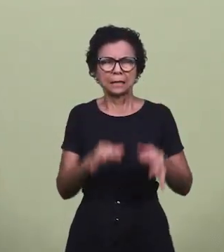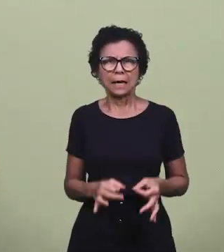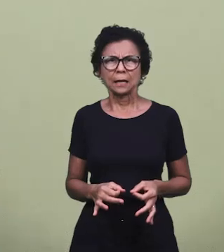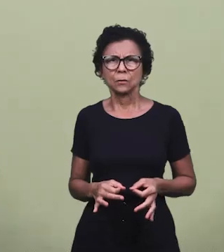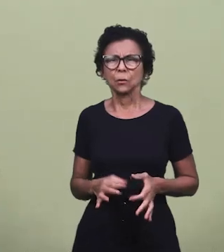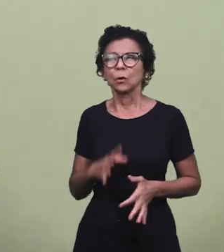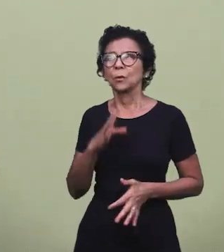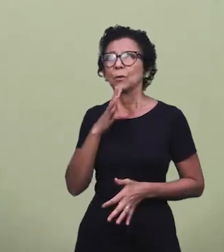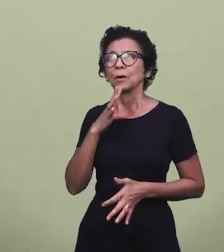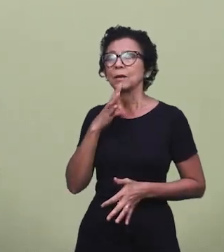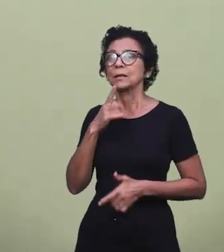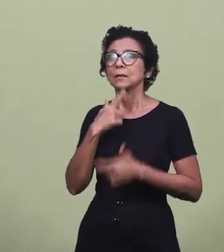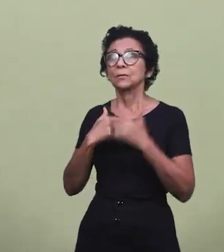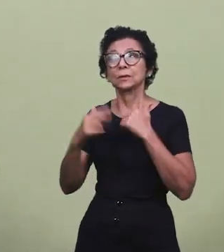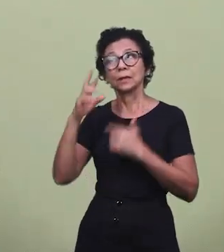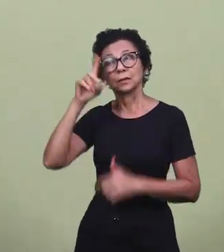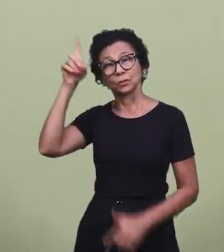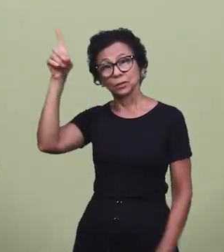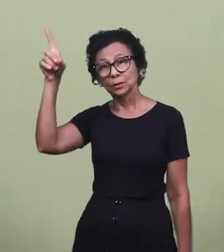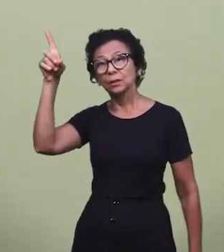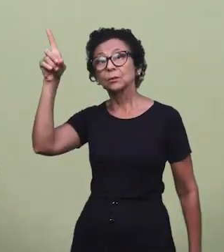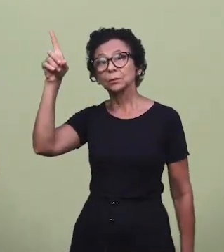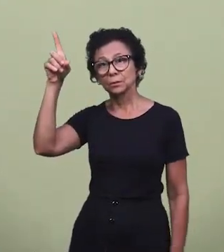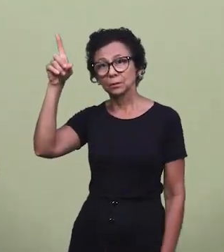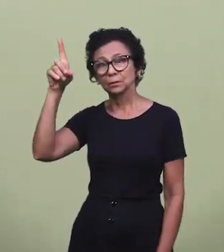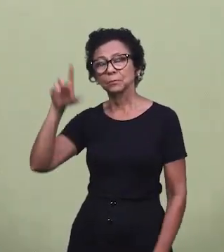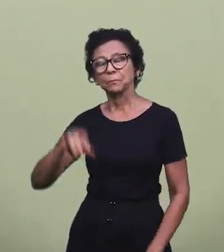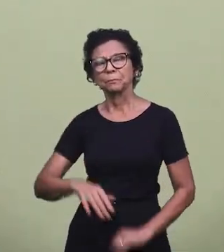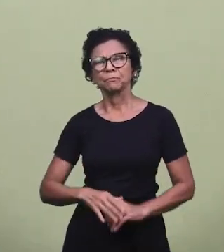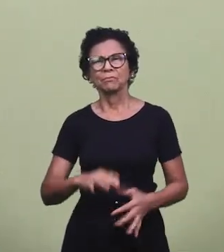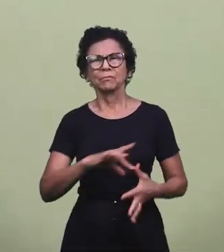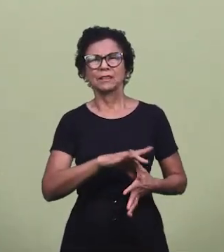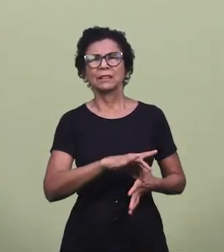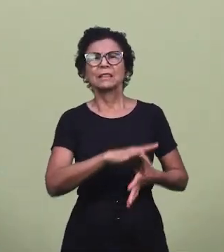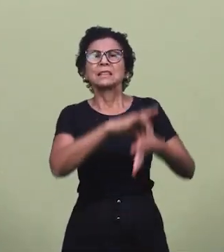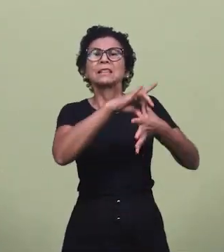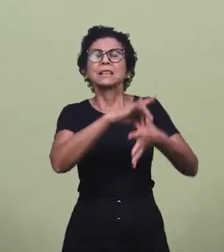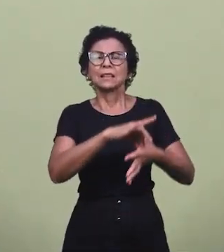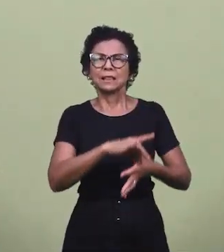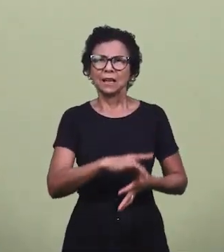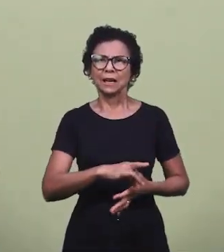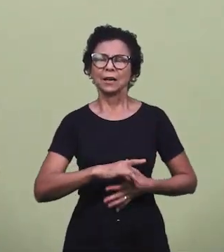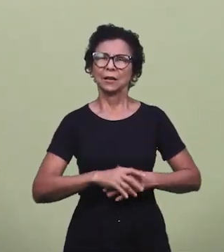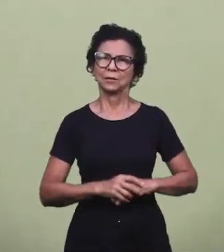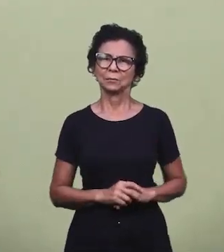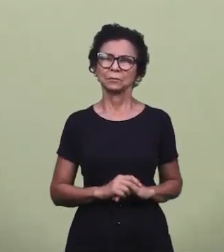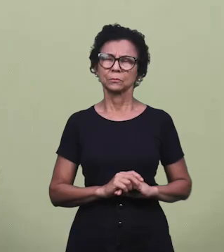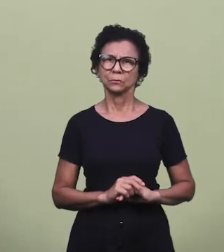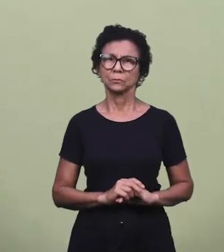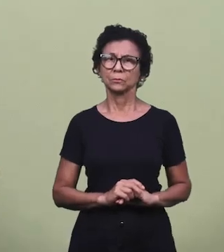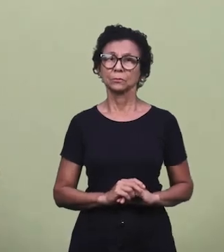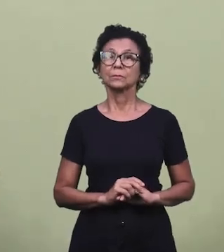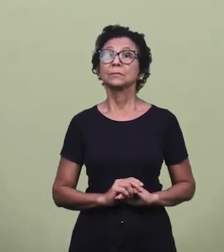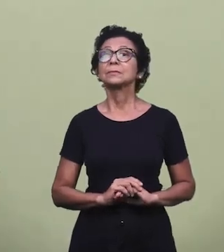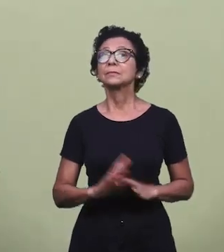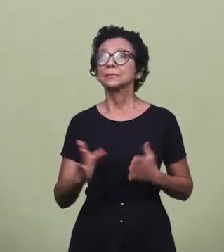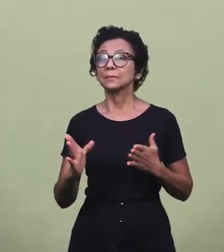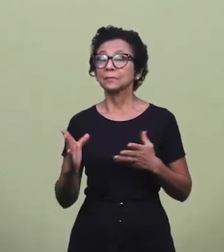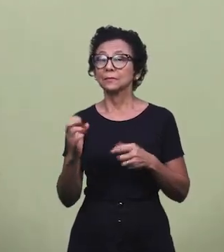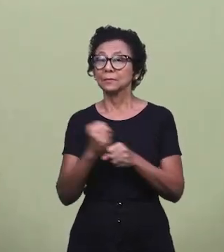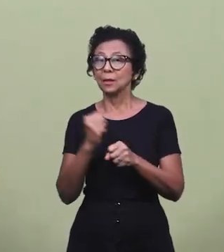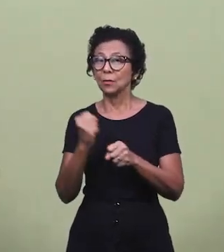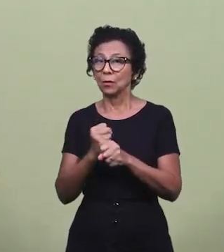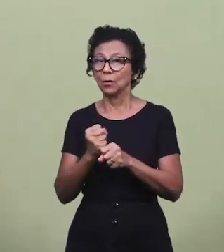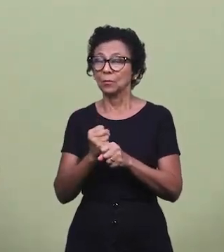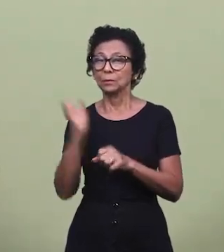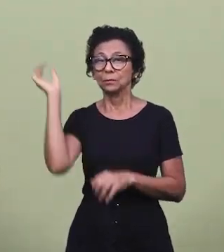falando de liderança, nós estamos falando de liderar, de governar, de exercer um governo na obra do Senhor.